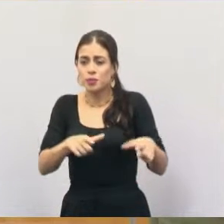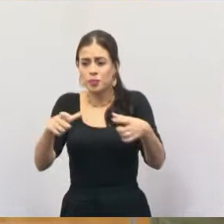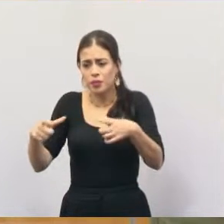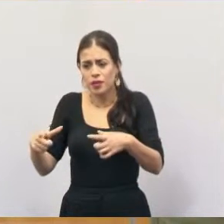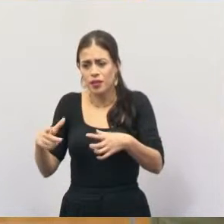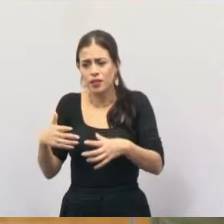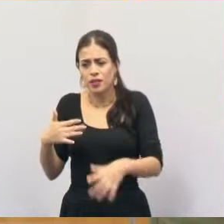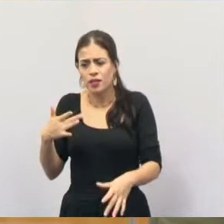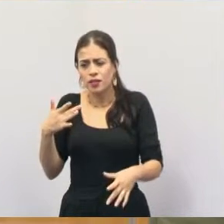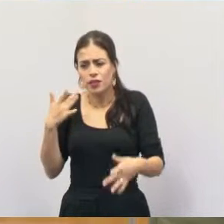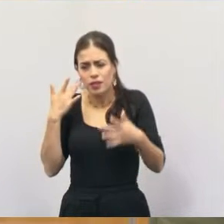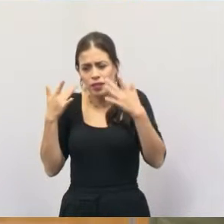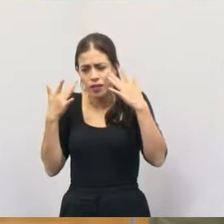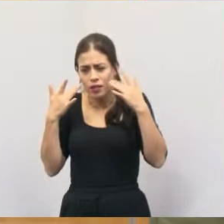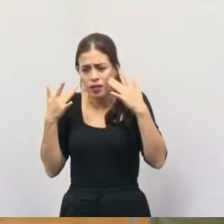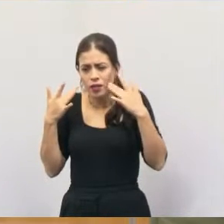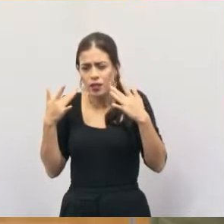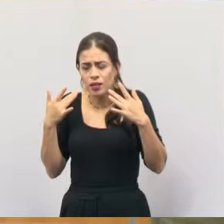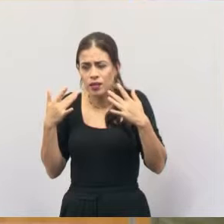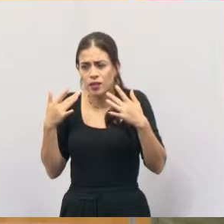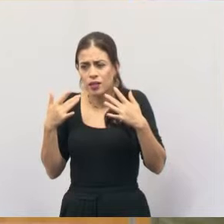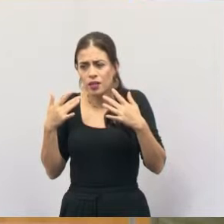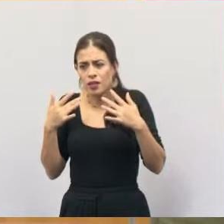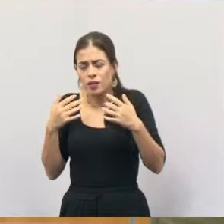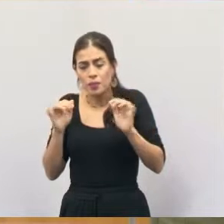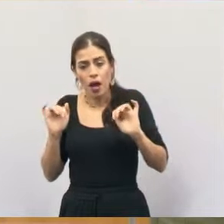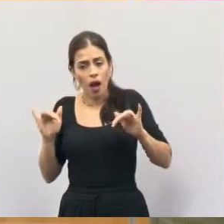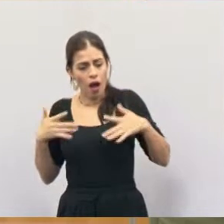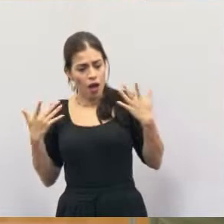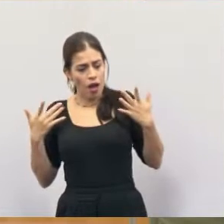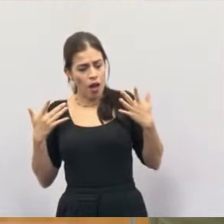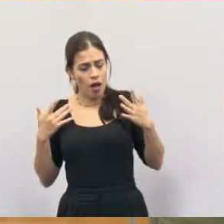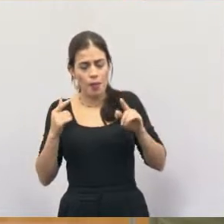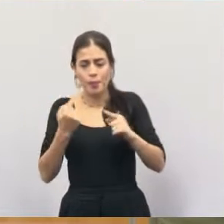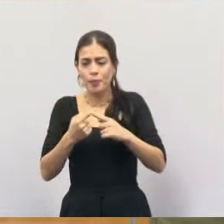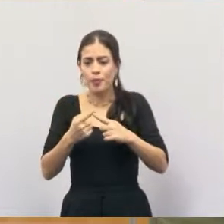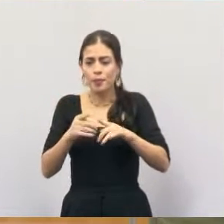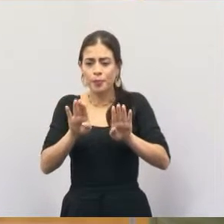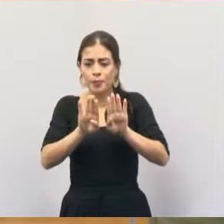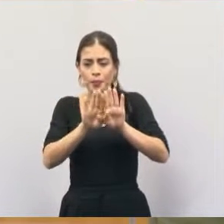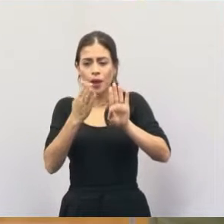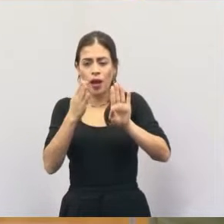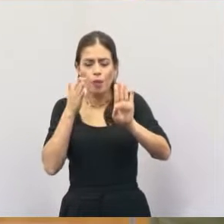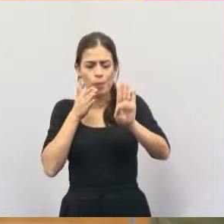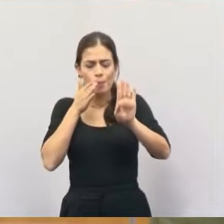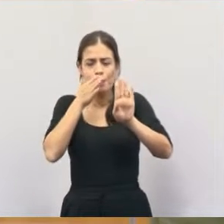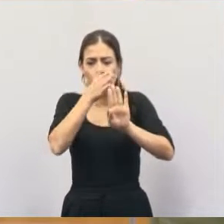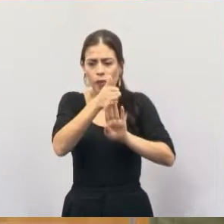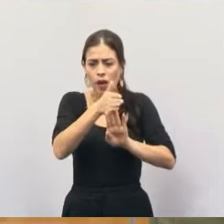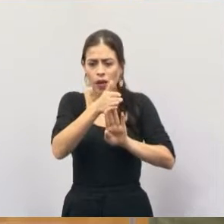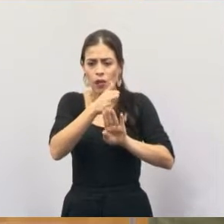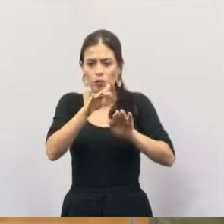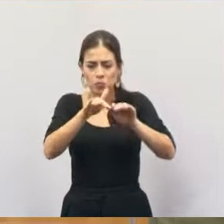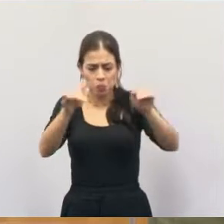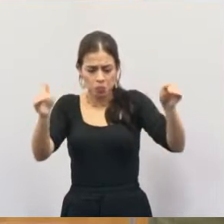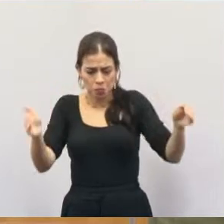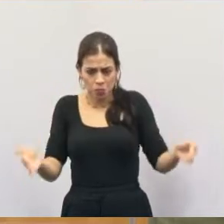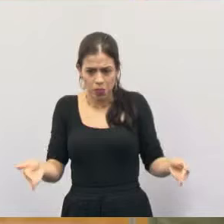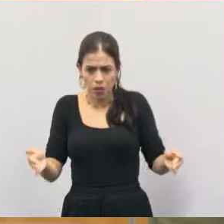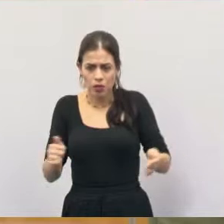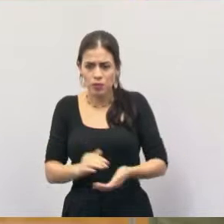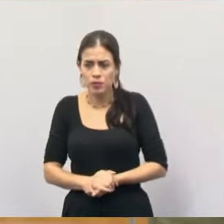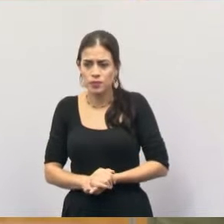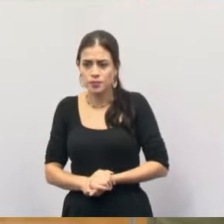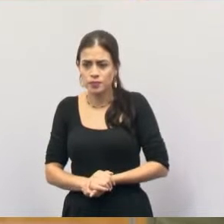assustaram, porque era uma porta de fundo em que que dava acesso ao tablado ao